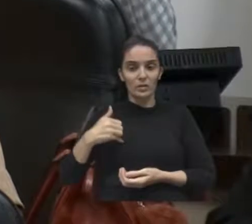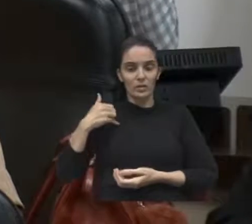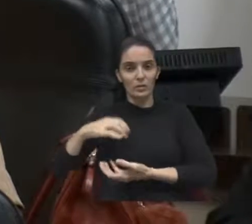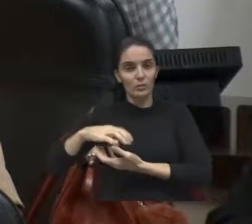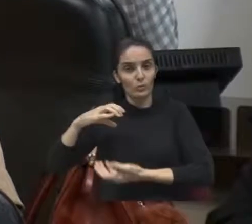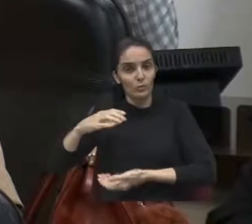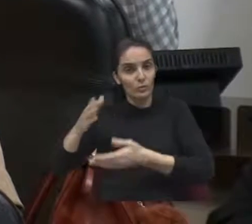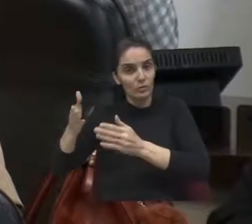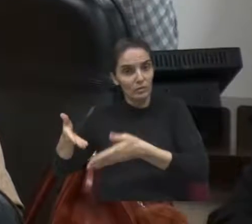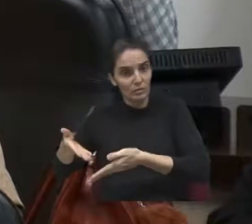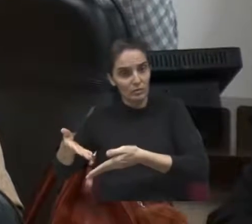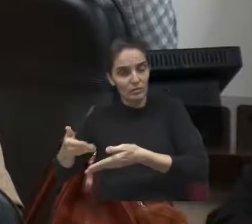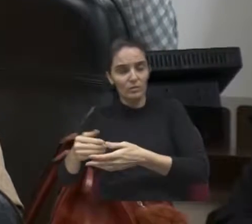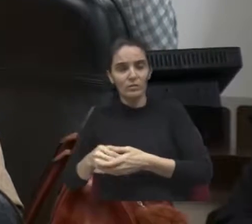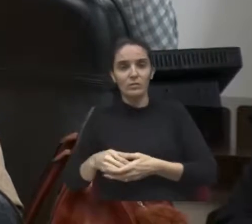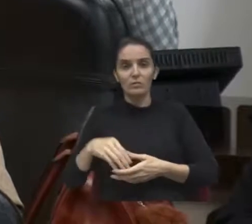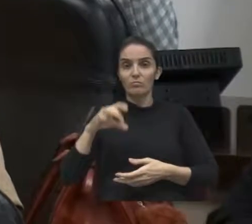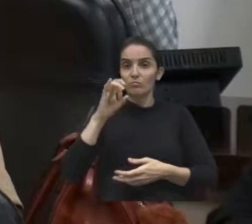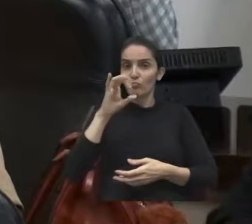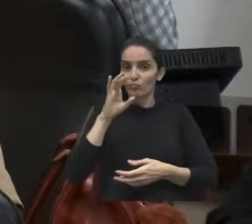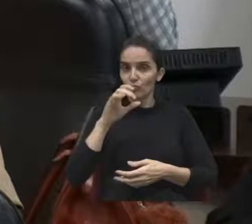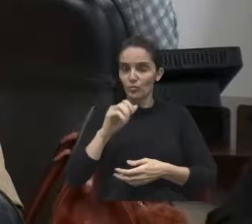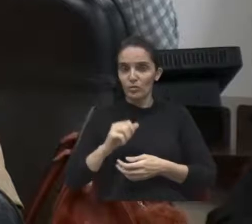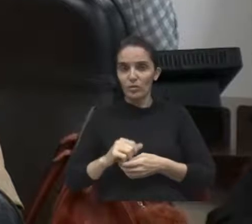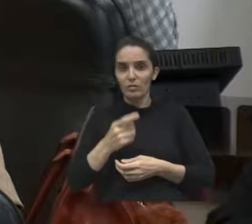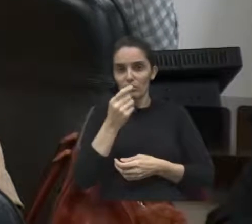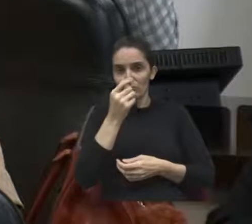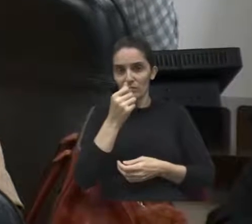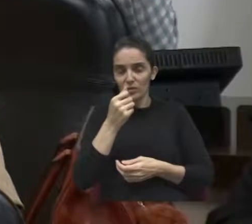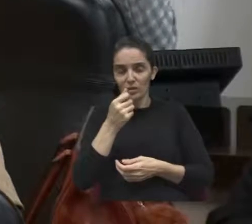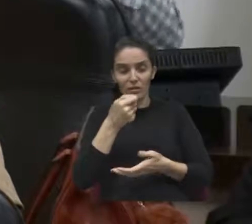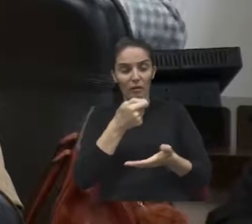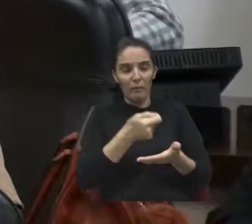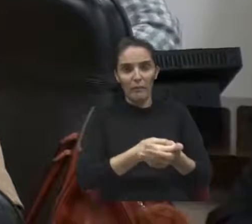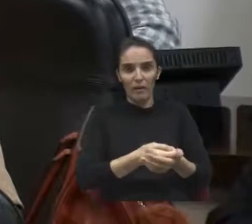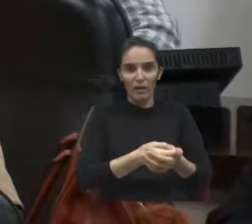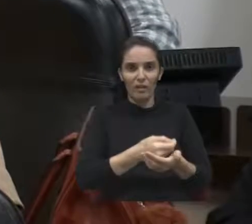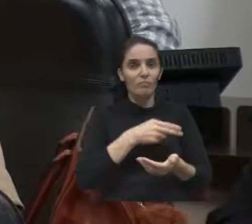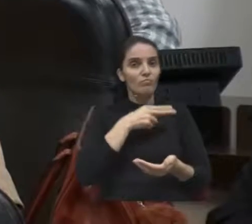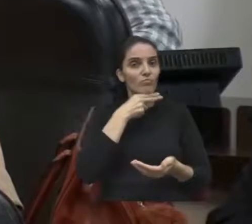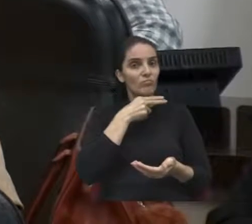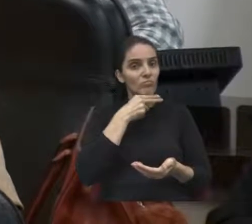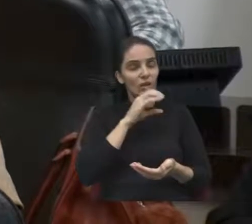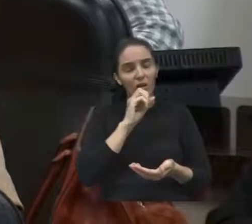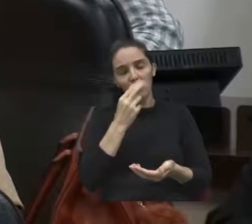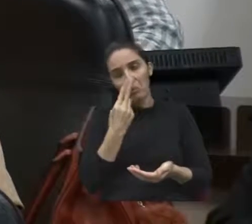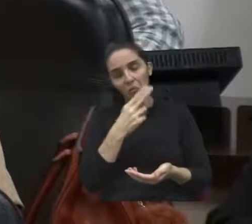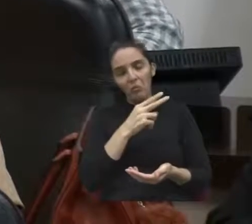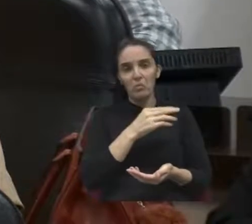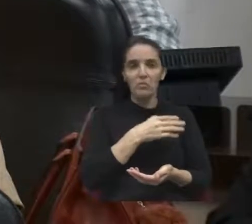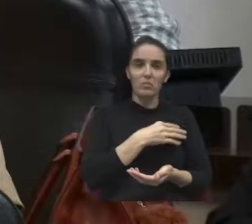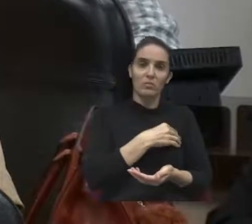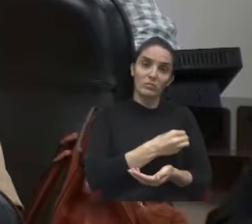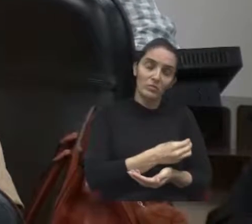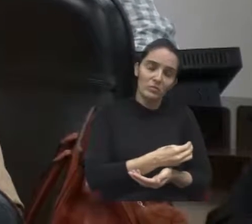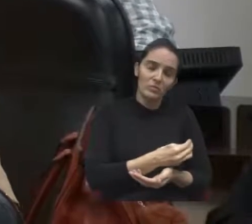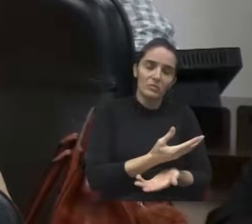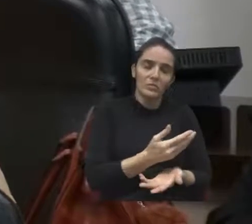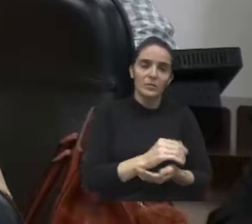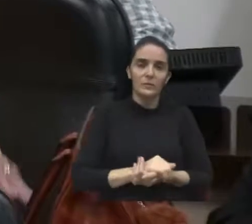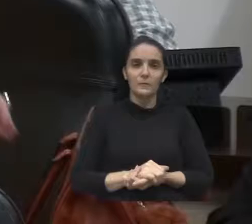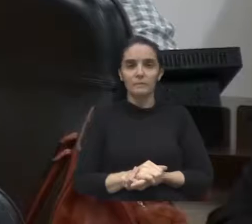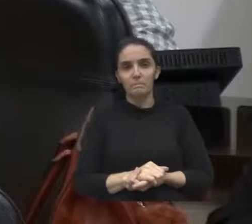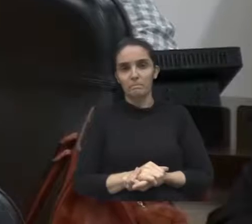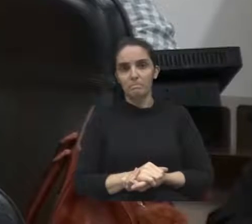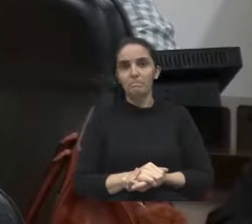servem apenas para garantir aí o sustento de um neto e muitas vezes de um filho, de uma filha. Então, nós precisamos trabalhar